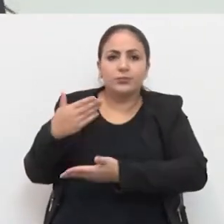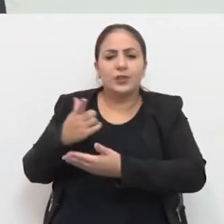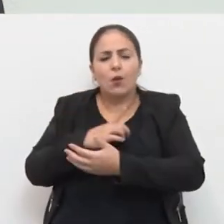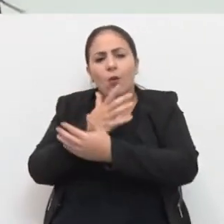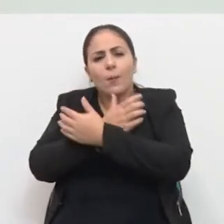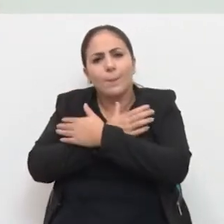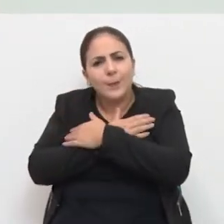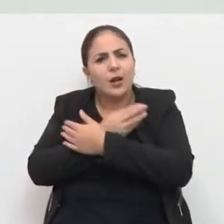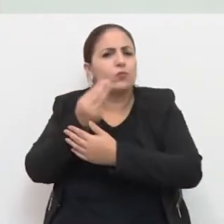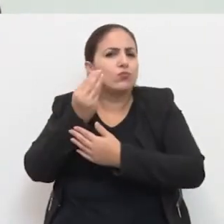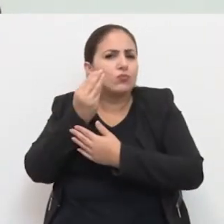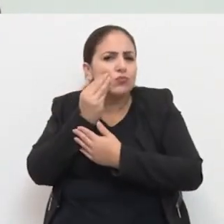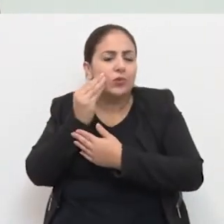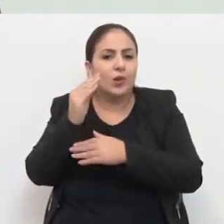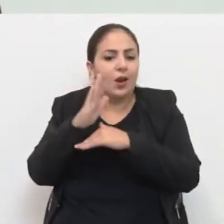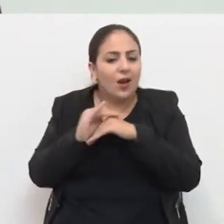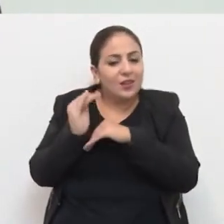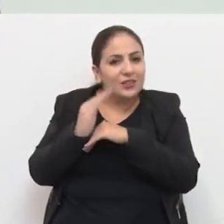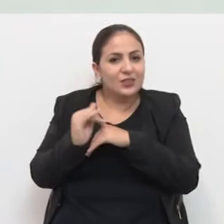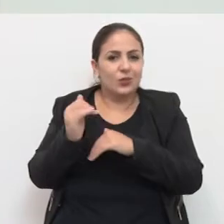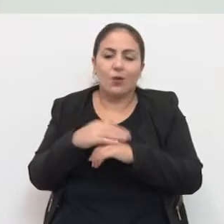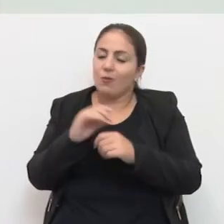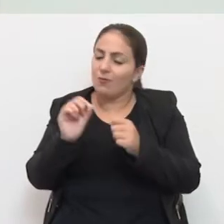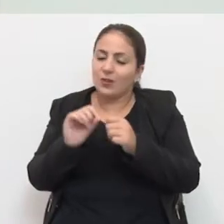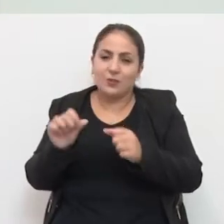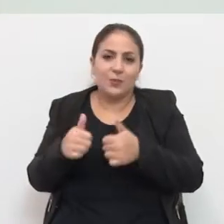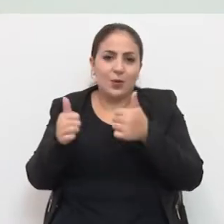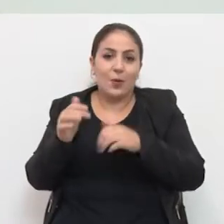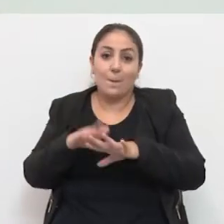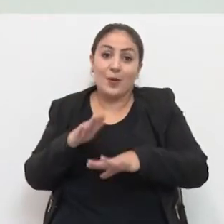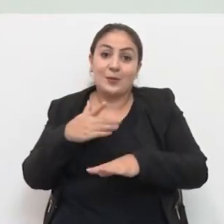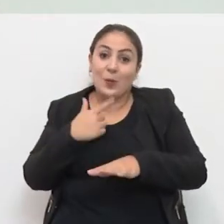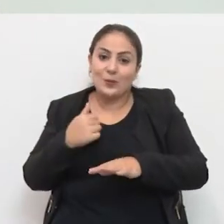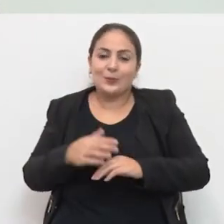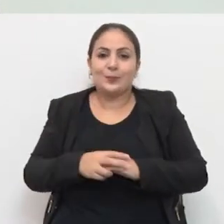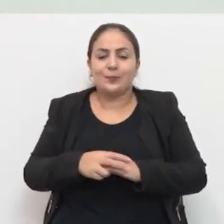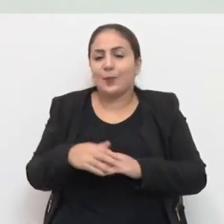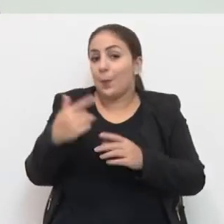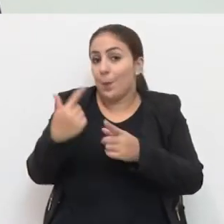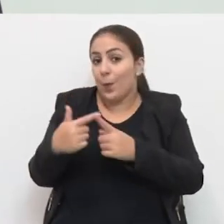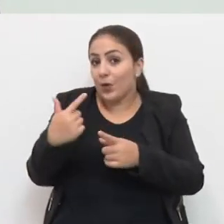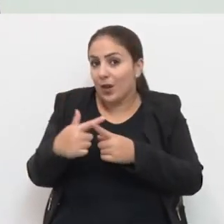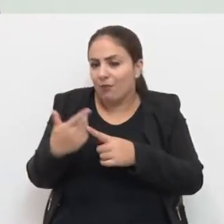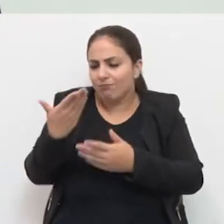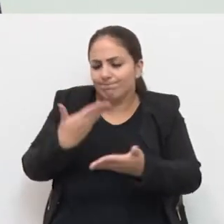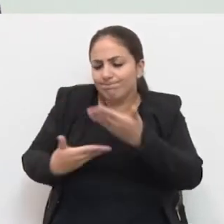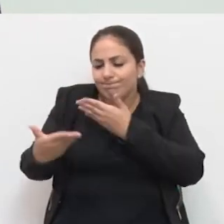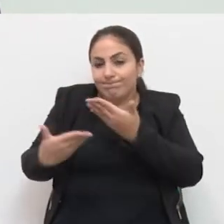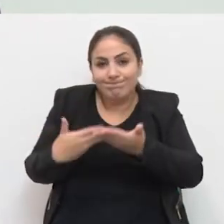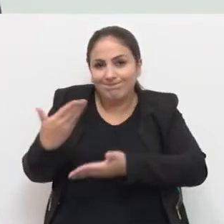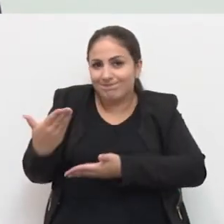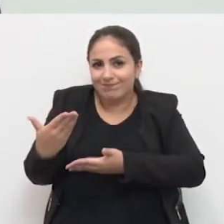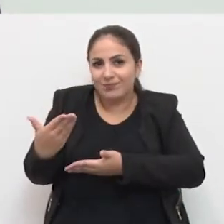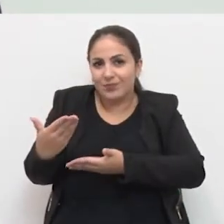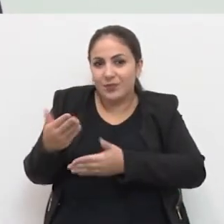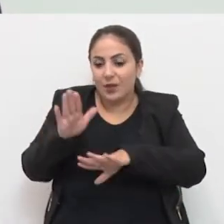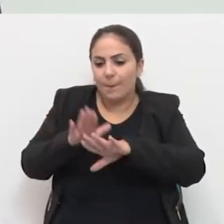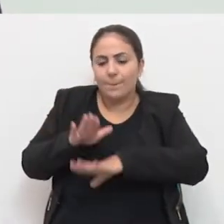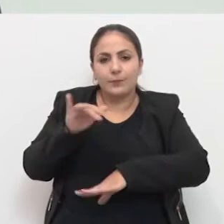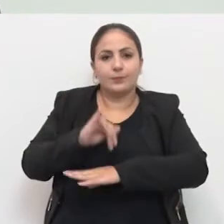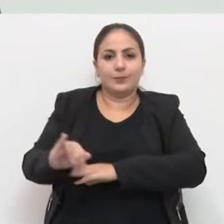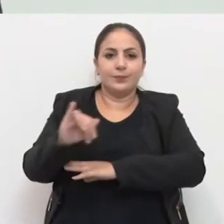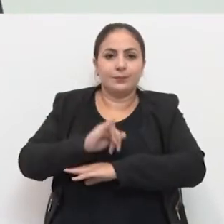dar um abraço, um beijinho, dar um carinho, que é o que eu faço melhor, o que eu mais gosto. Porque a interação da gente